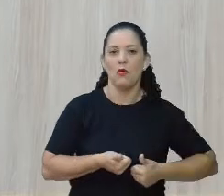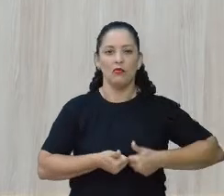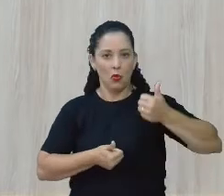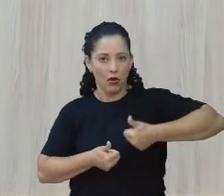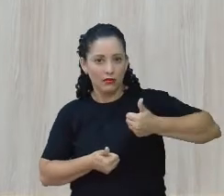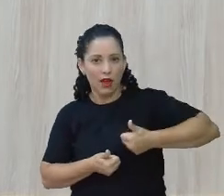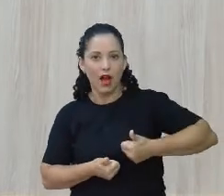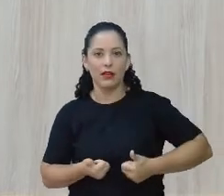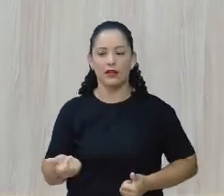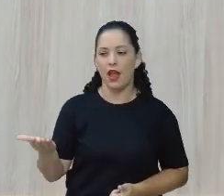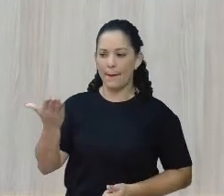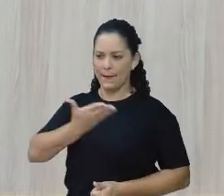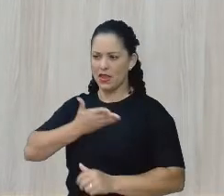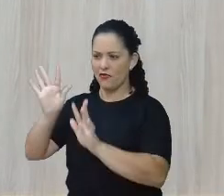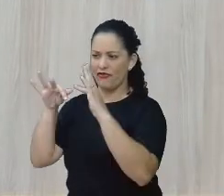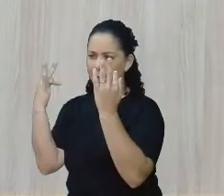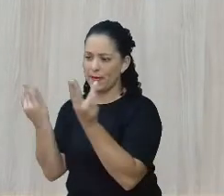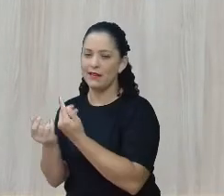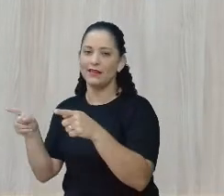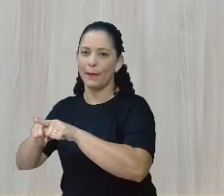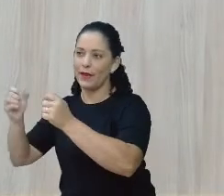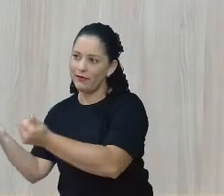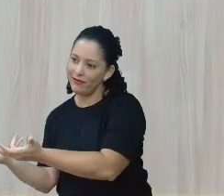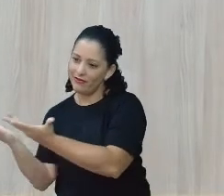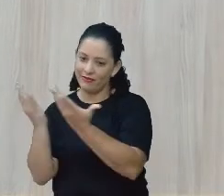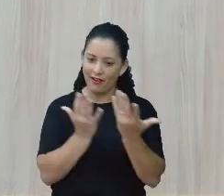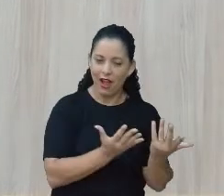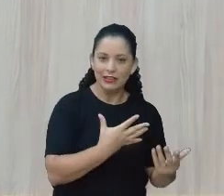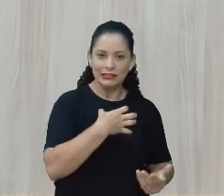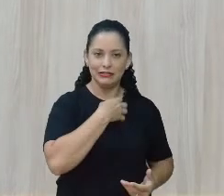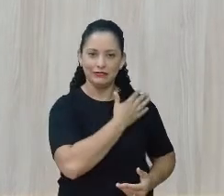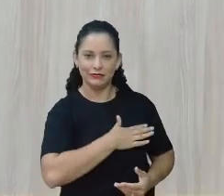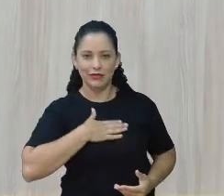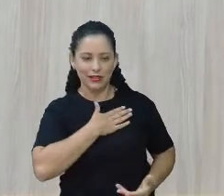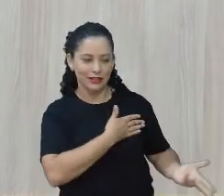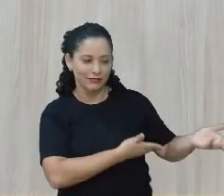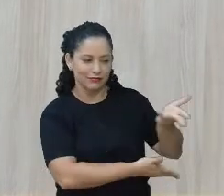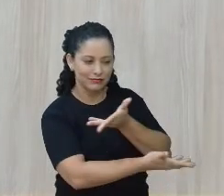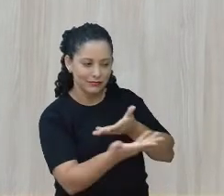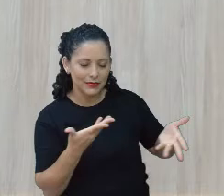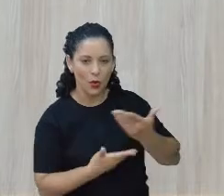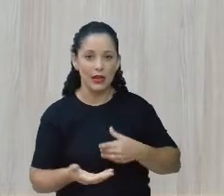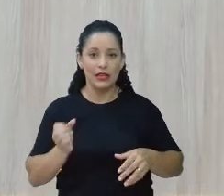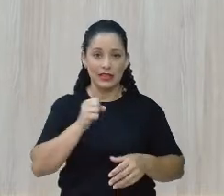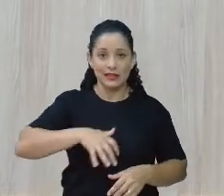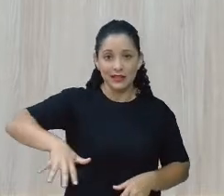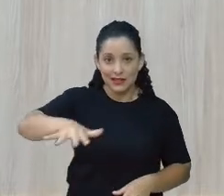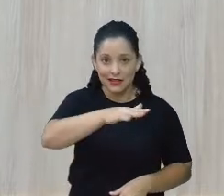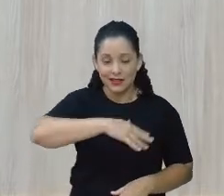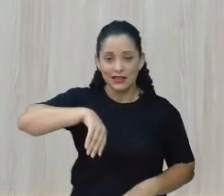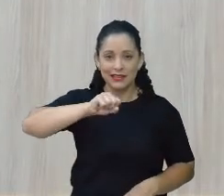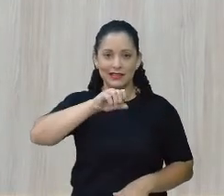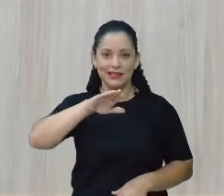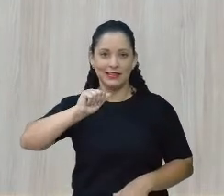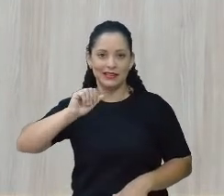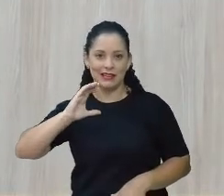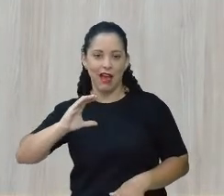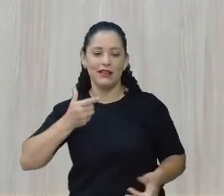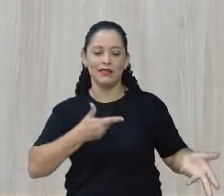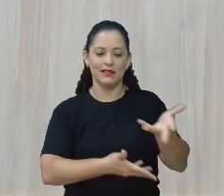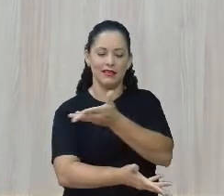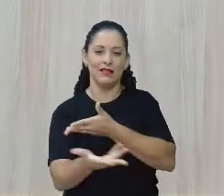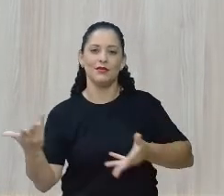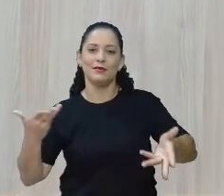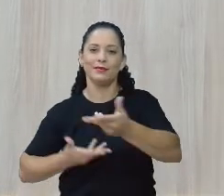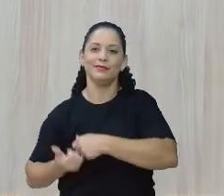meu amigo, a minha família também será bem atendido aqui. Então, o SAC, ele estabelece esse relacionamento, né? Esse